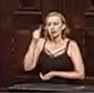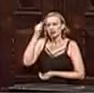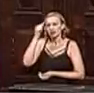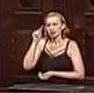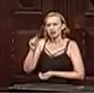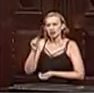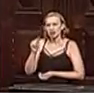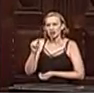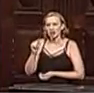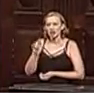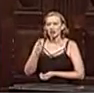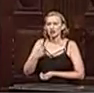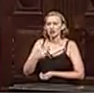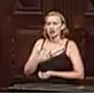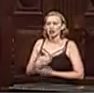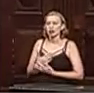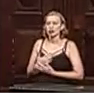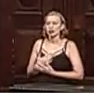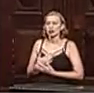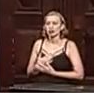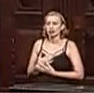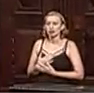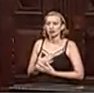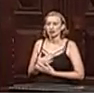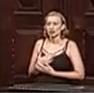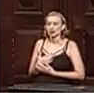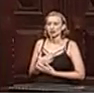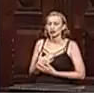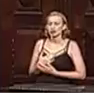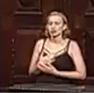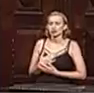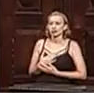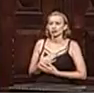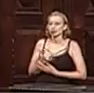mandar a minha saudação, a minha solidariedade